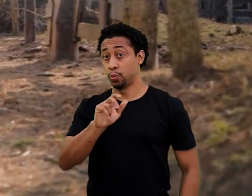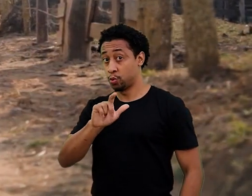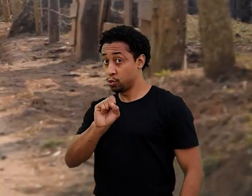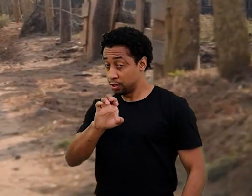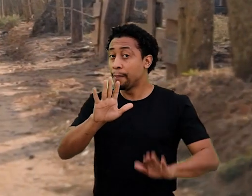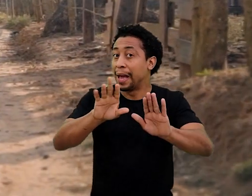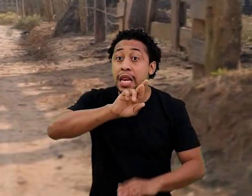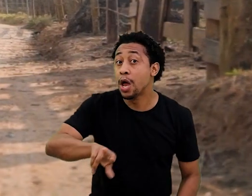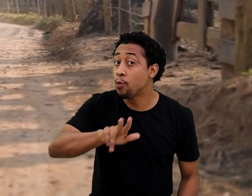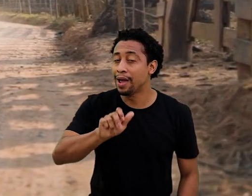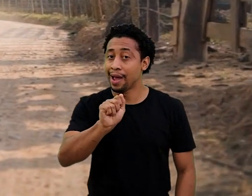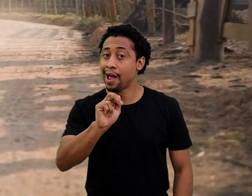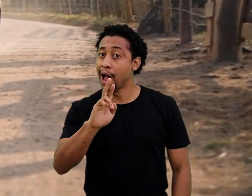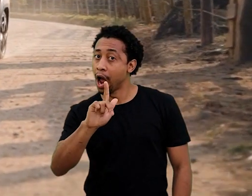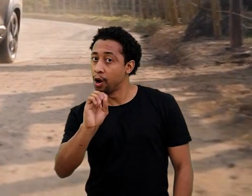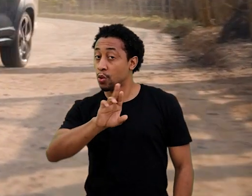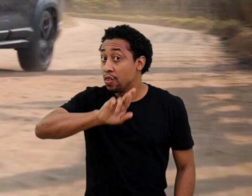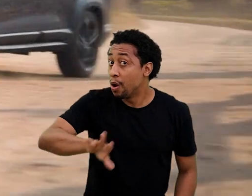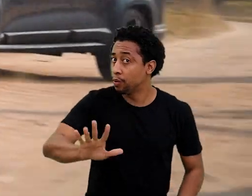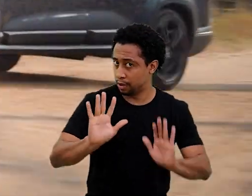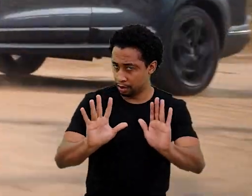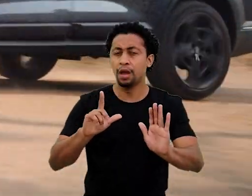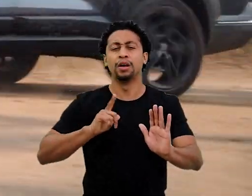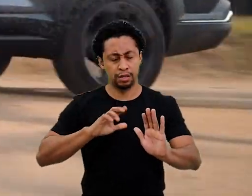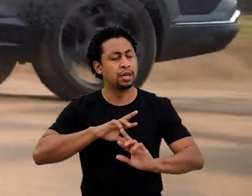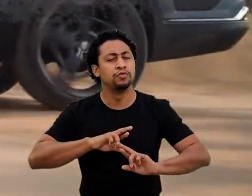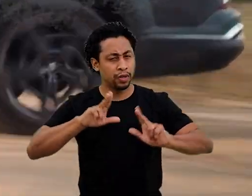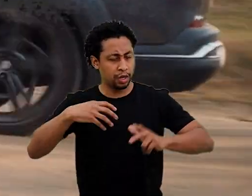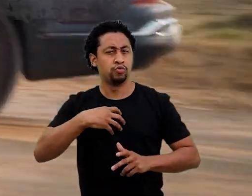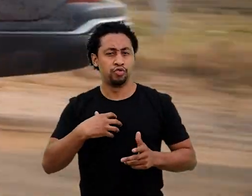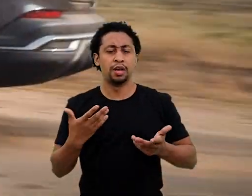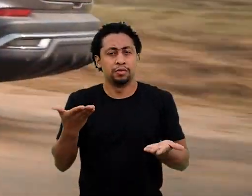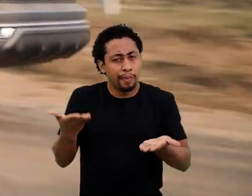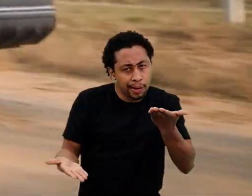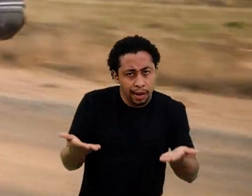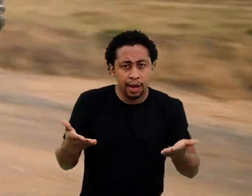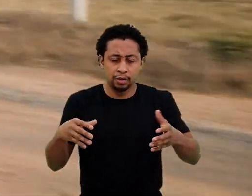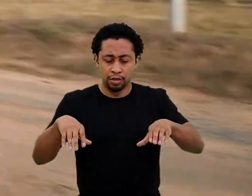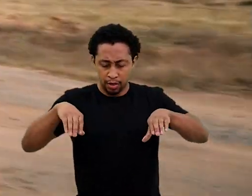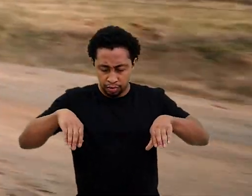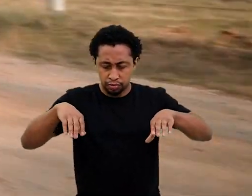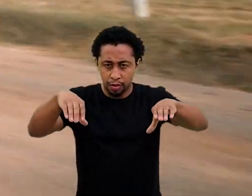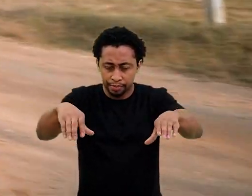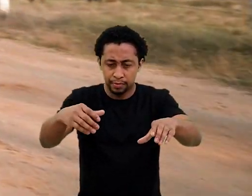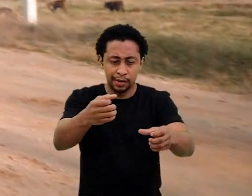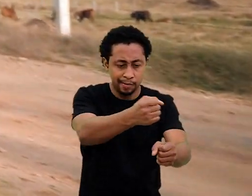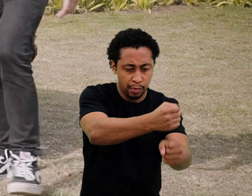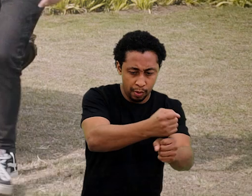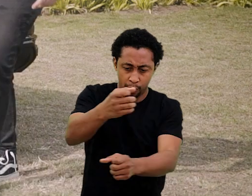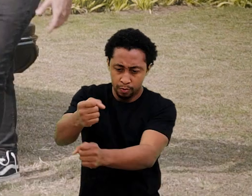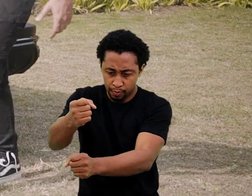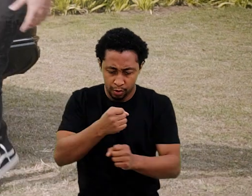é a plataforma do Pulse mesmo, tem toda uma linha de carga diferente, a parte das longarinas, fixação de suspensão, quadro, caixa de